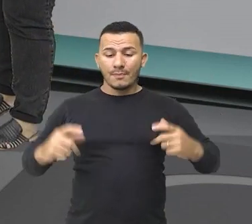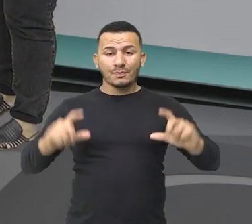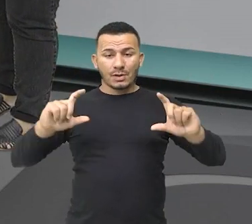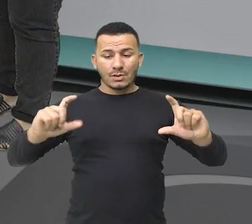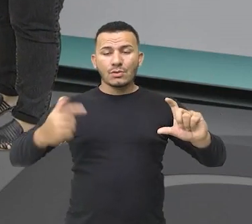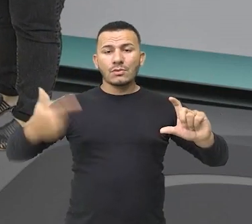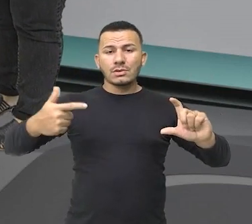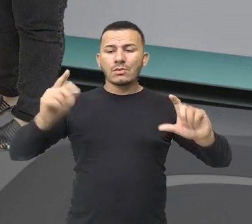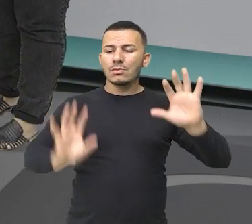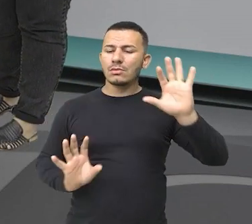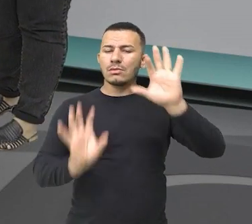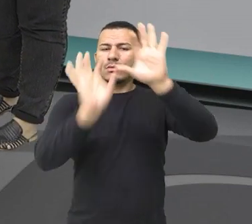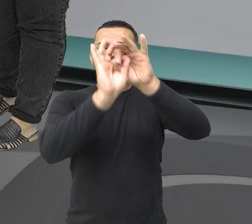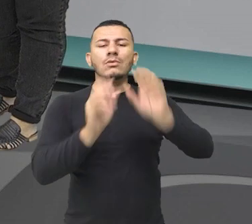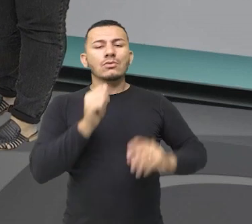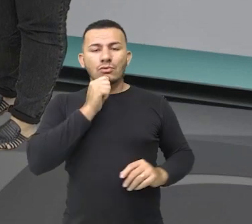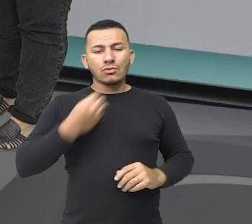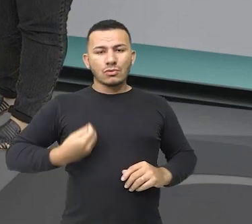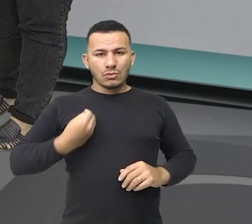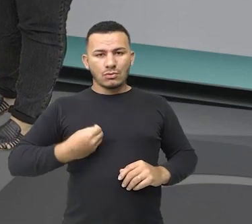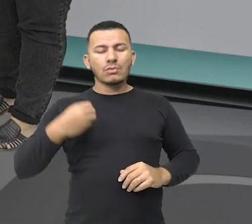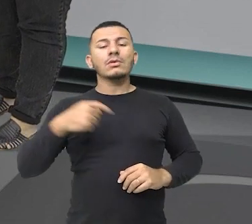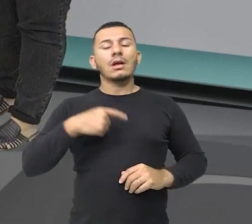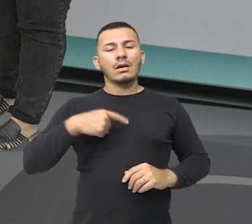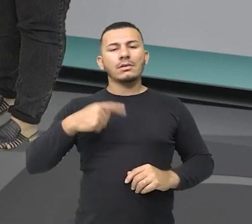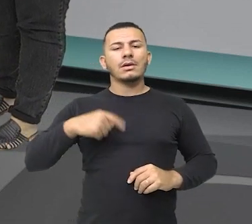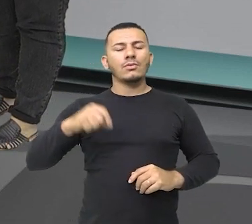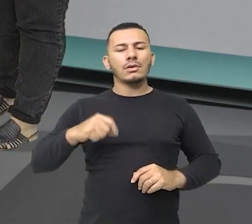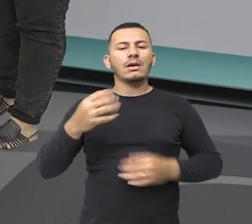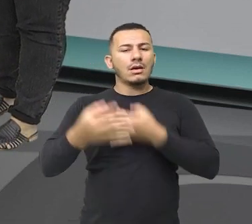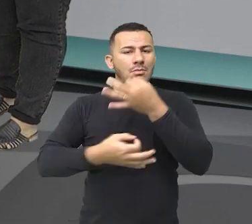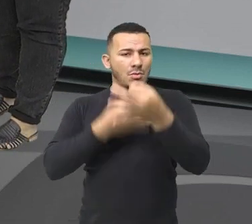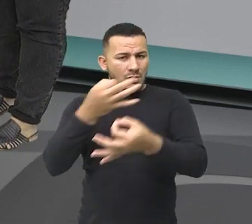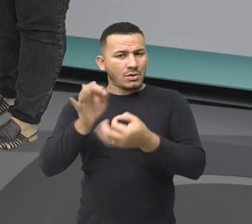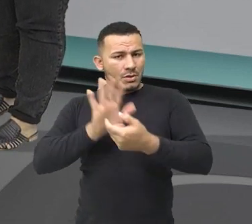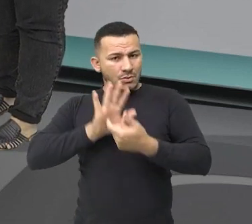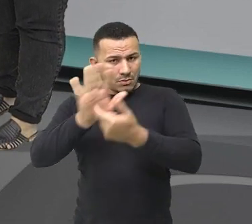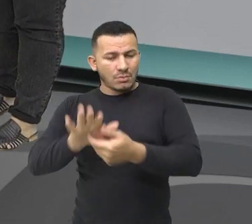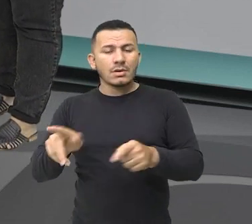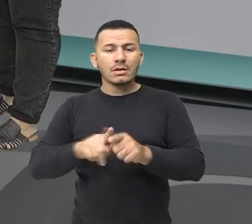um processo de exposição de uma opinião e um processo,